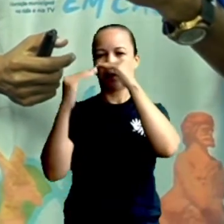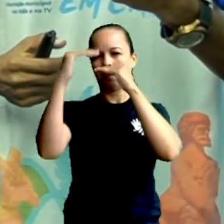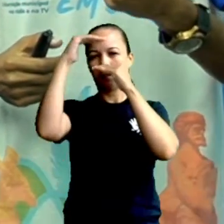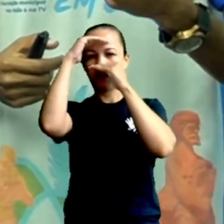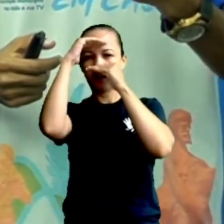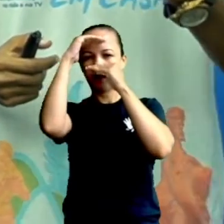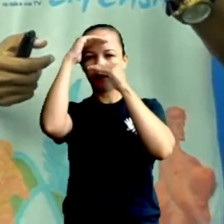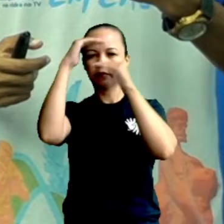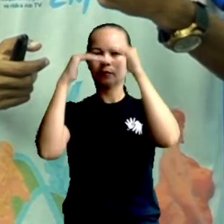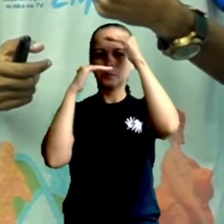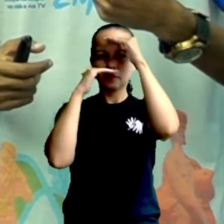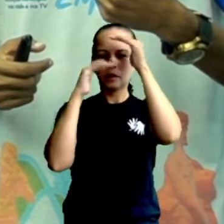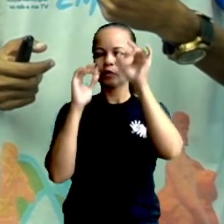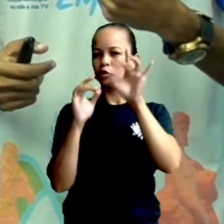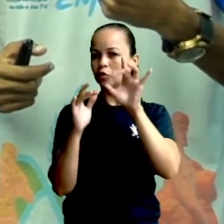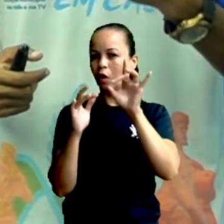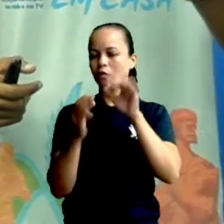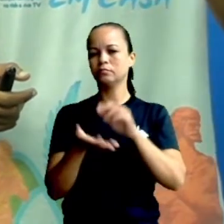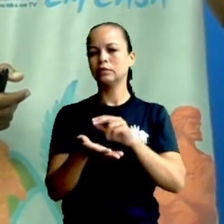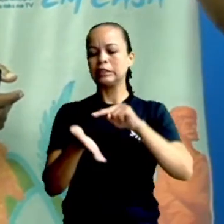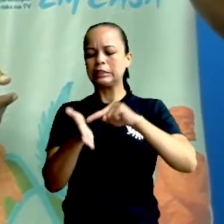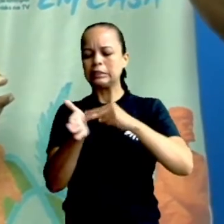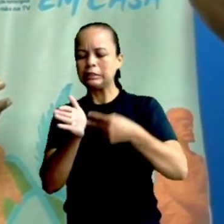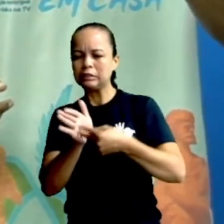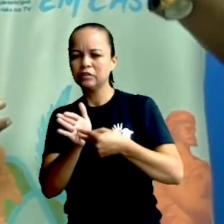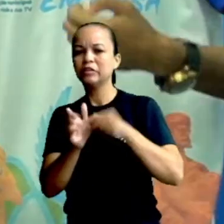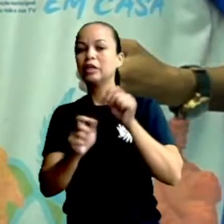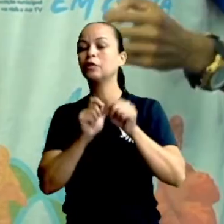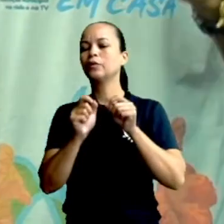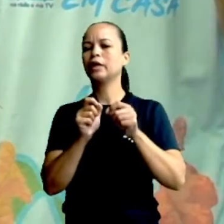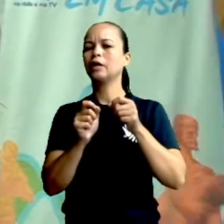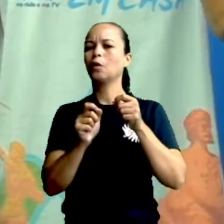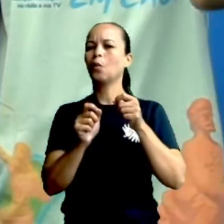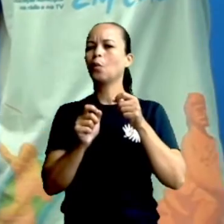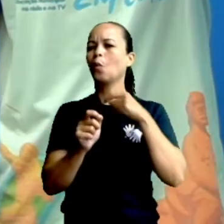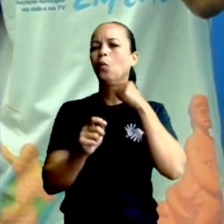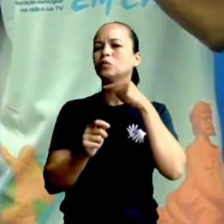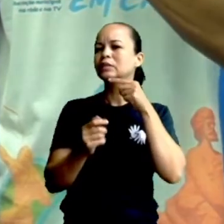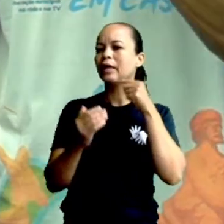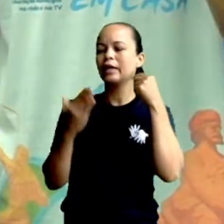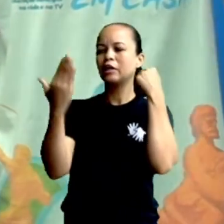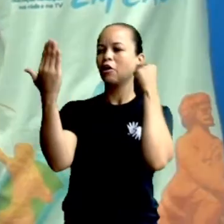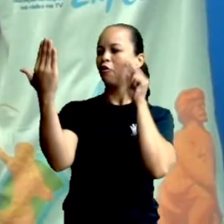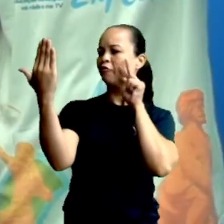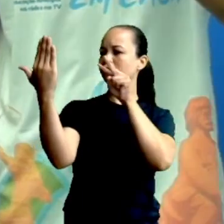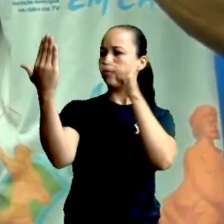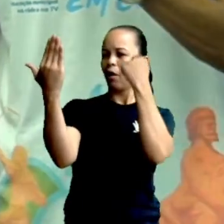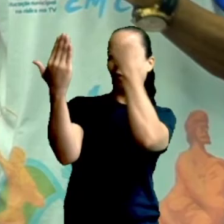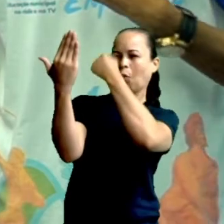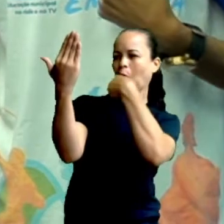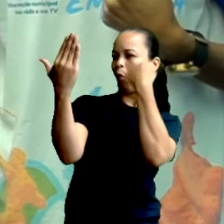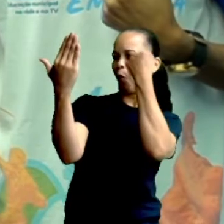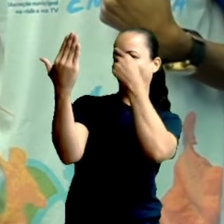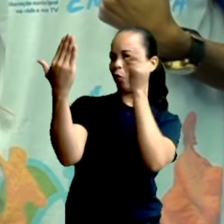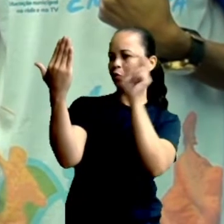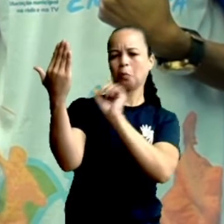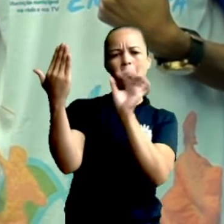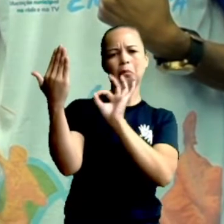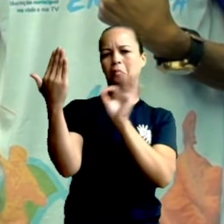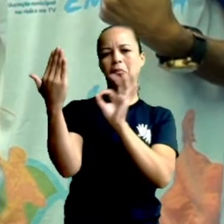Se for menor, isso significa que você não vai conseguir enxergar seu rosto por completo. Não